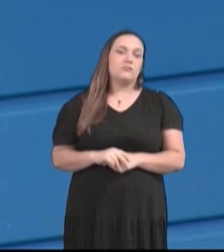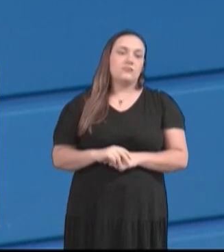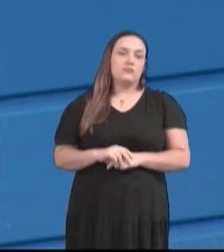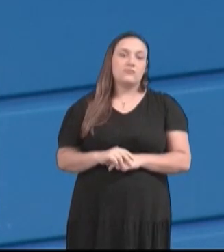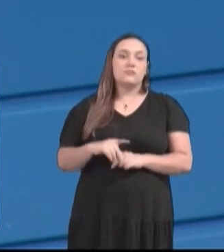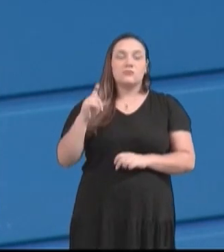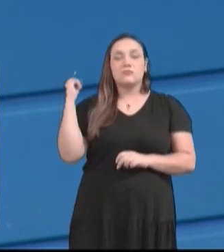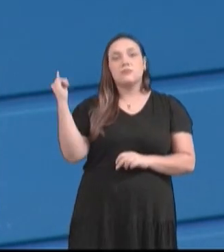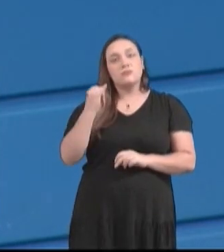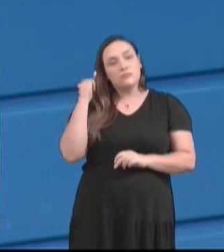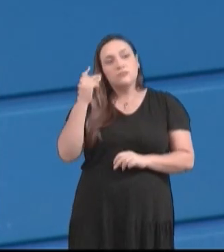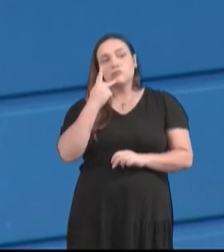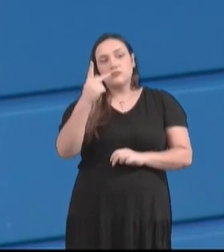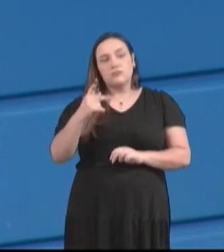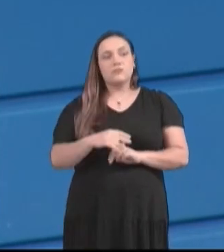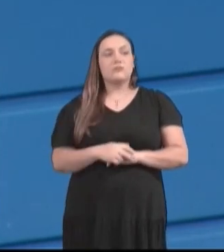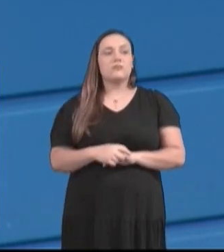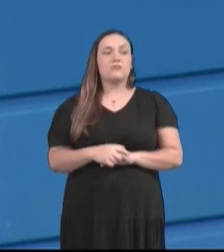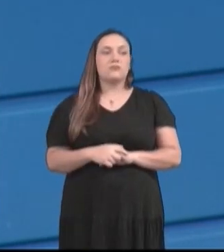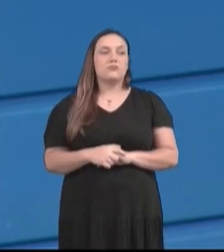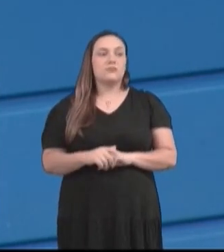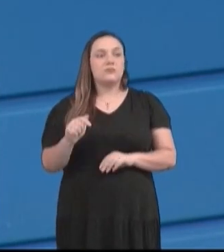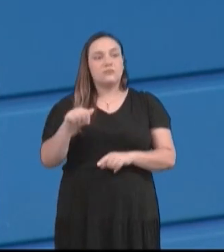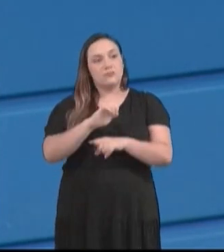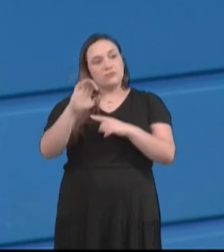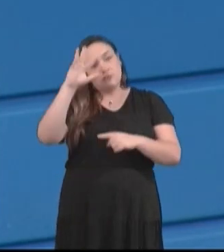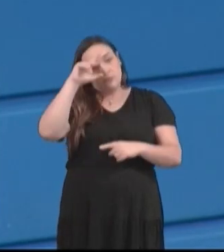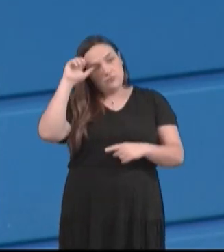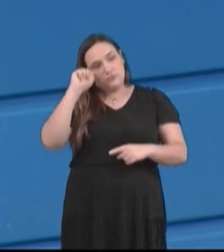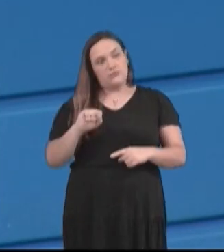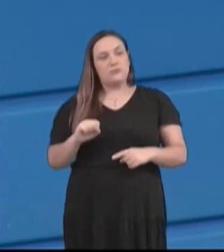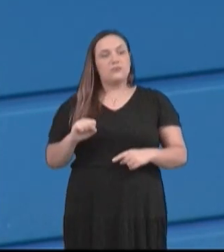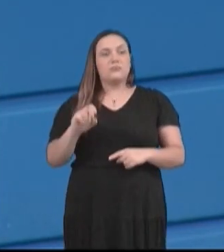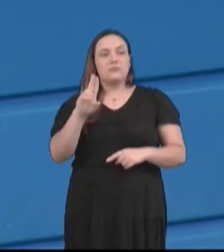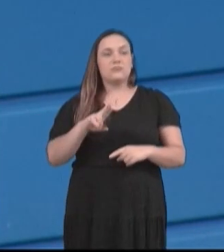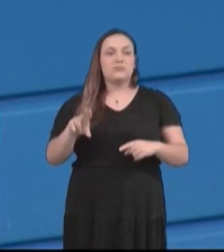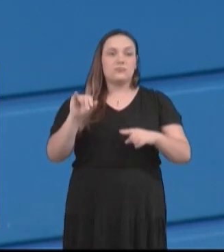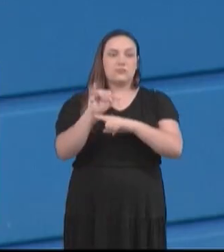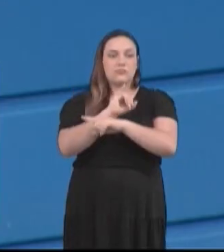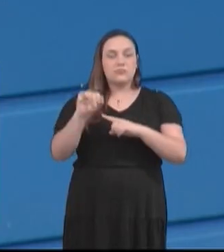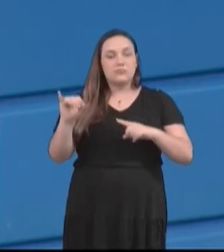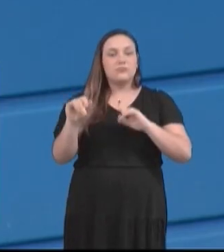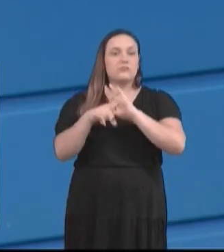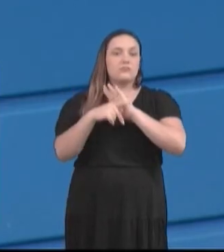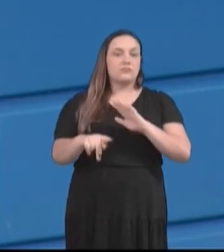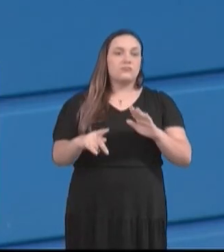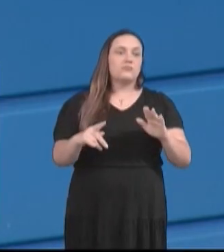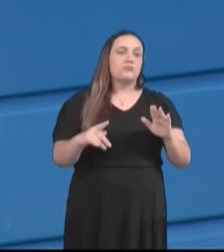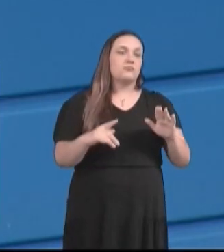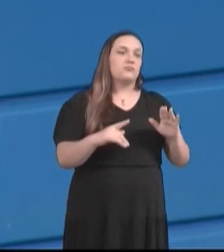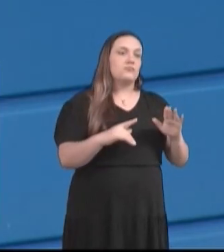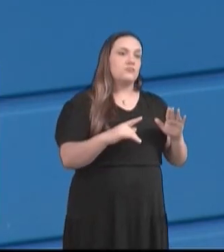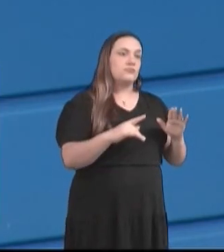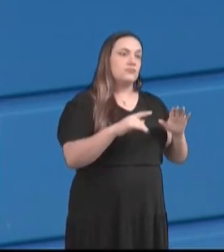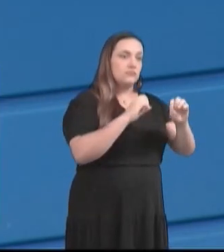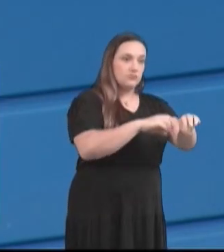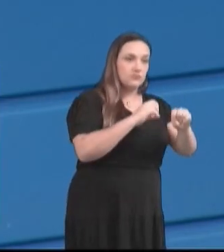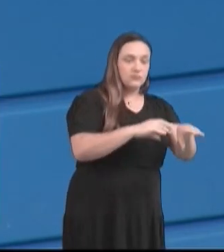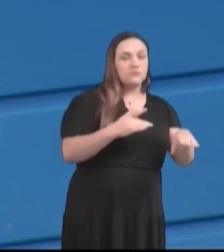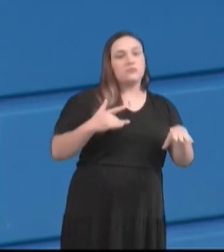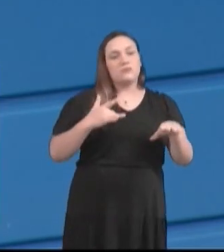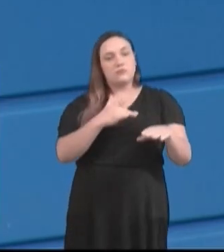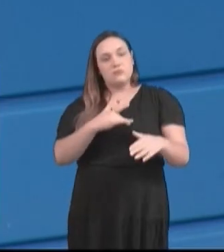é de importante e mensurável que o Estado de Mato Grosso do Sul adote medidas que integrem a educação com a saúde, com vistas a